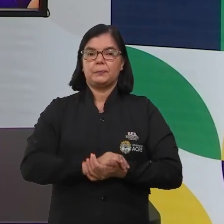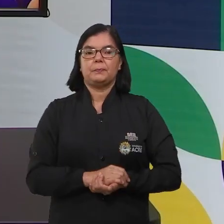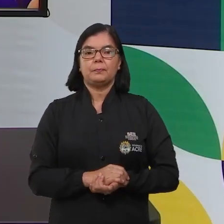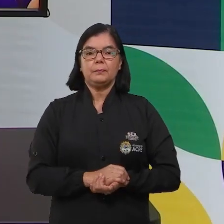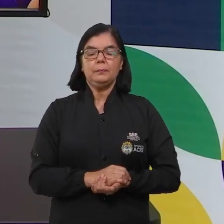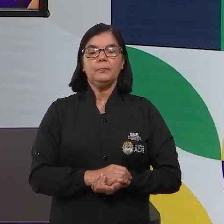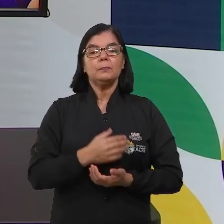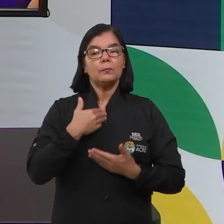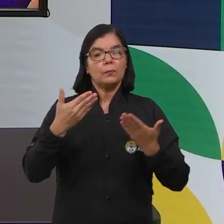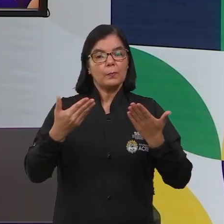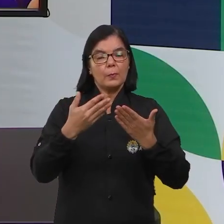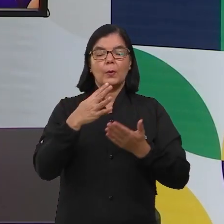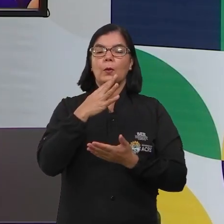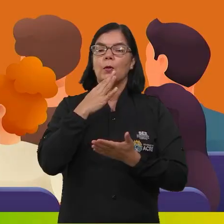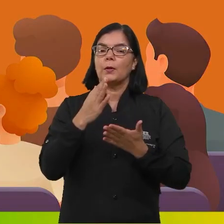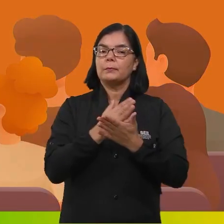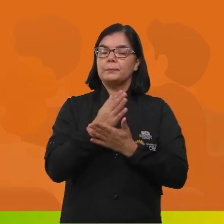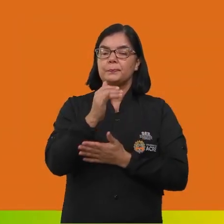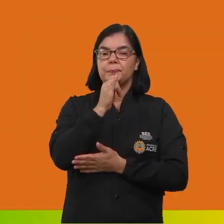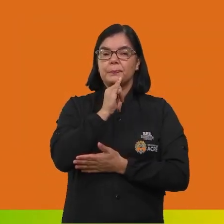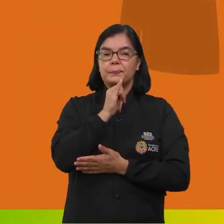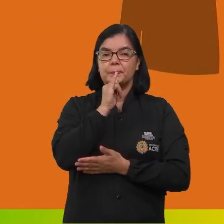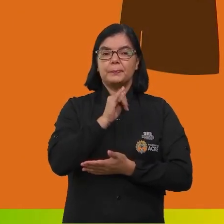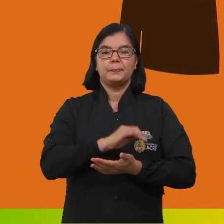gente vai conhecer aqui alguns exemplos.